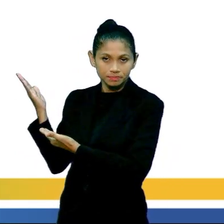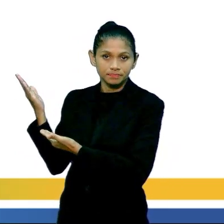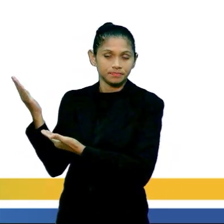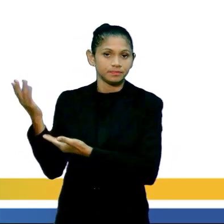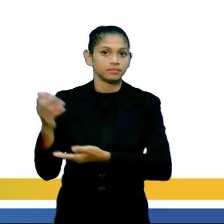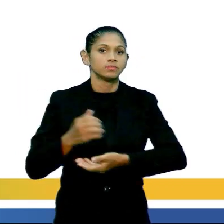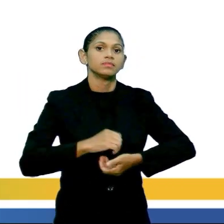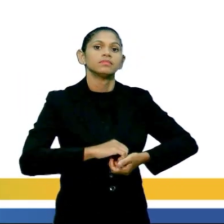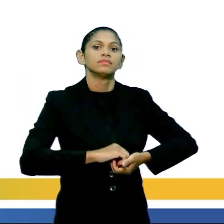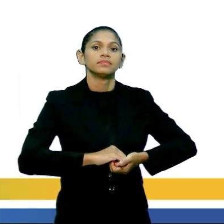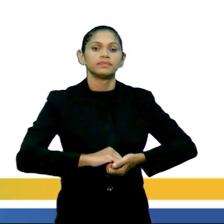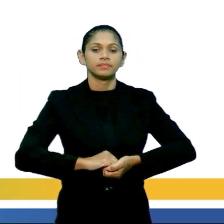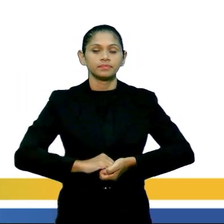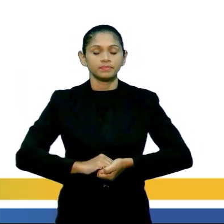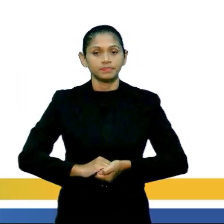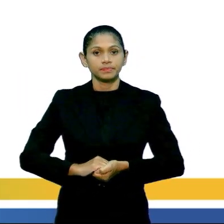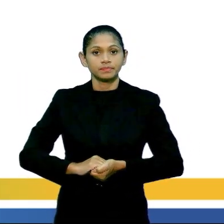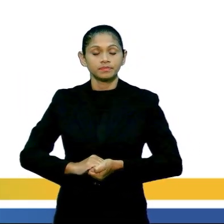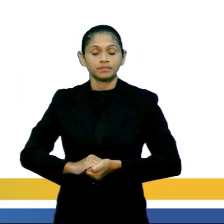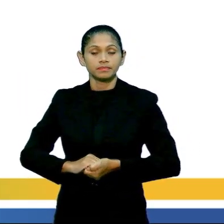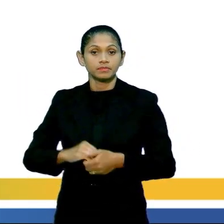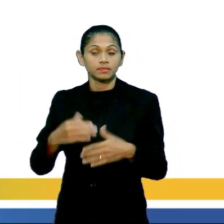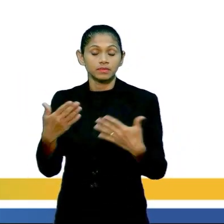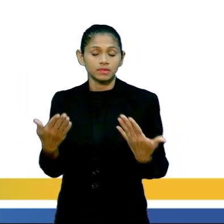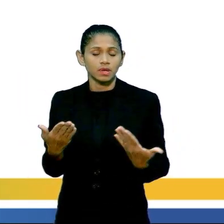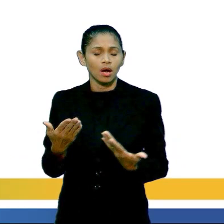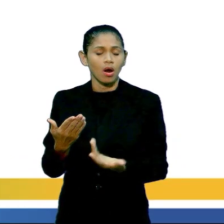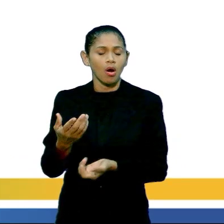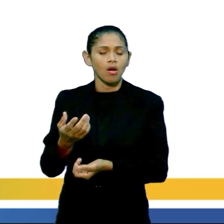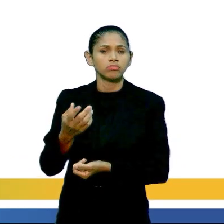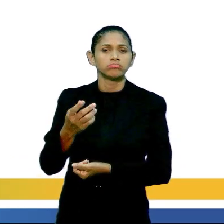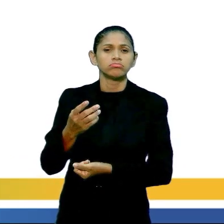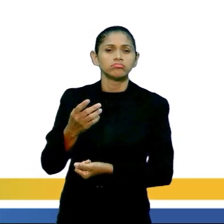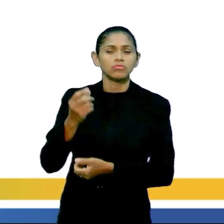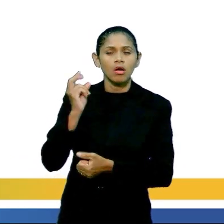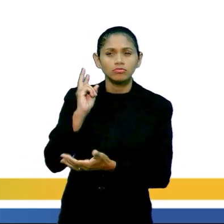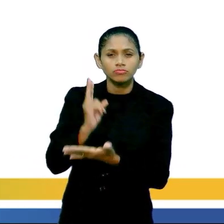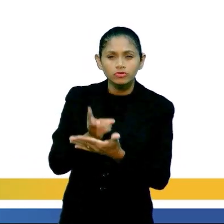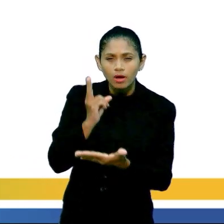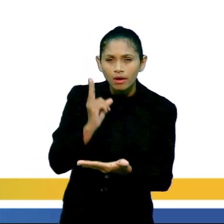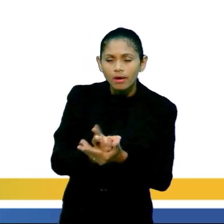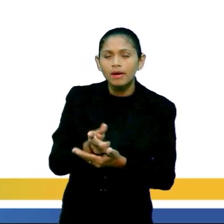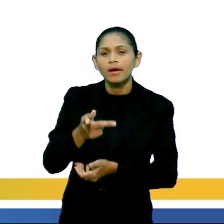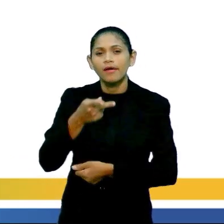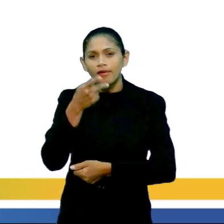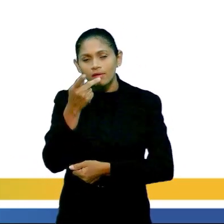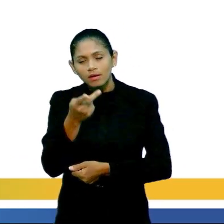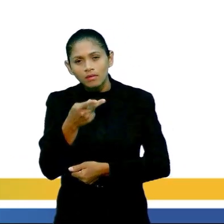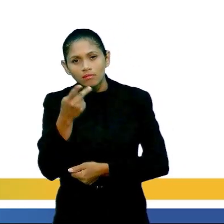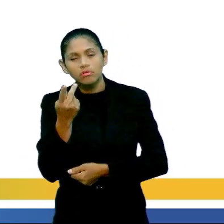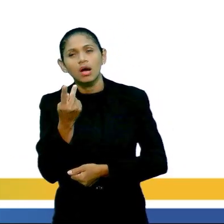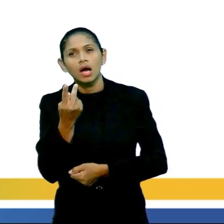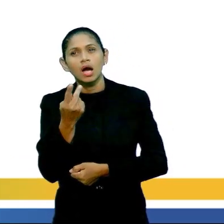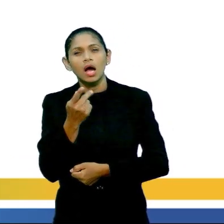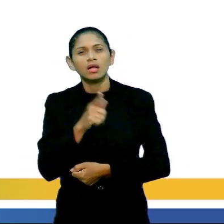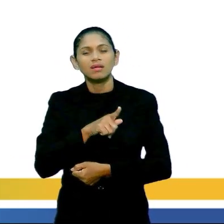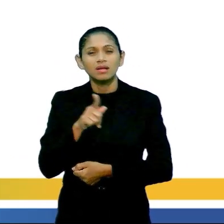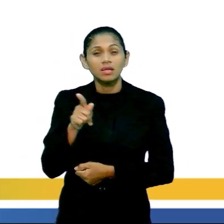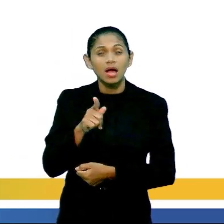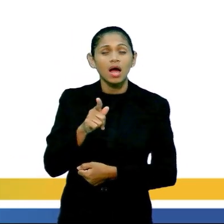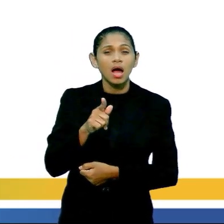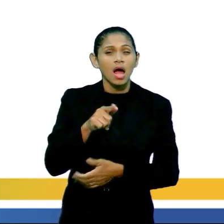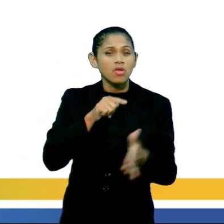Benedetti. Então, galera, eu sempre digo, né, a gente quando vai para as questões de língua estrangeira,